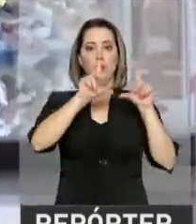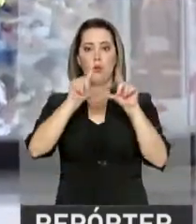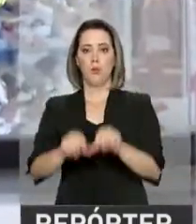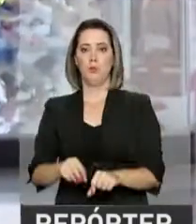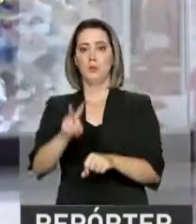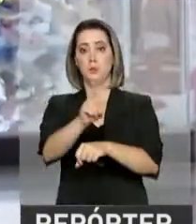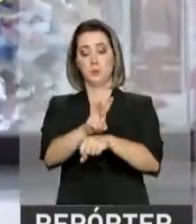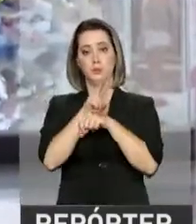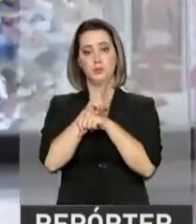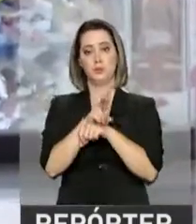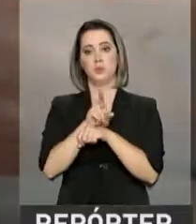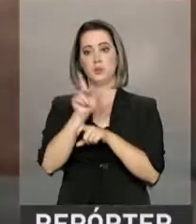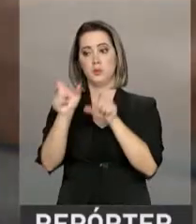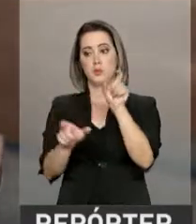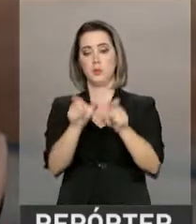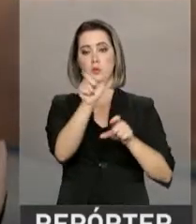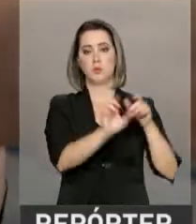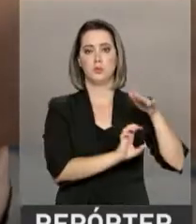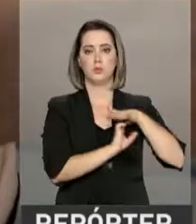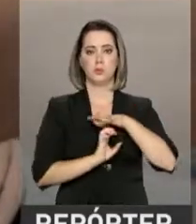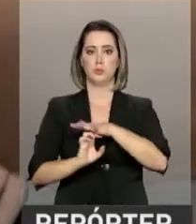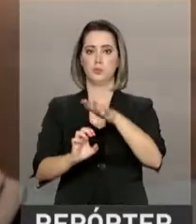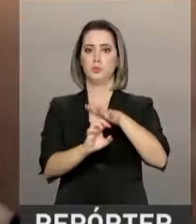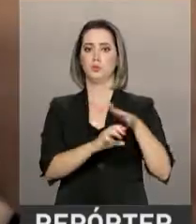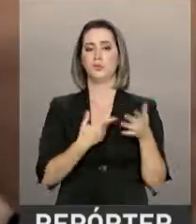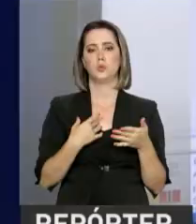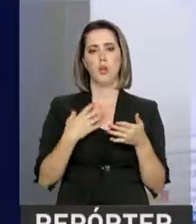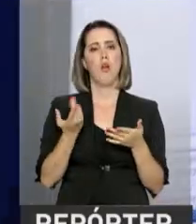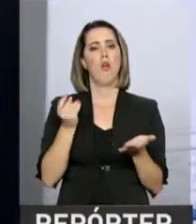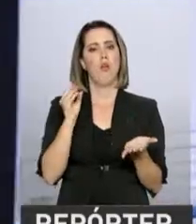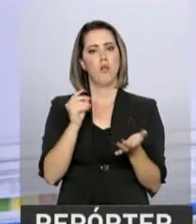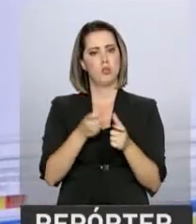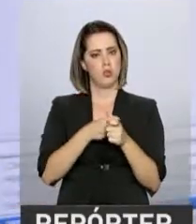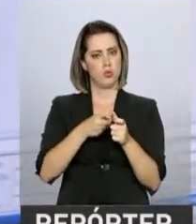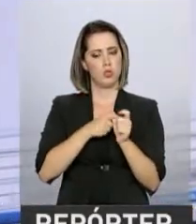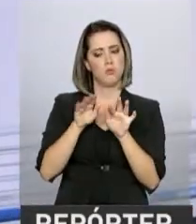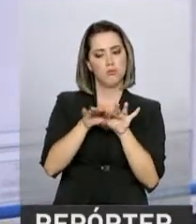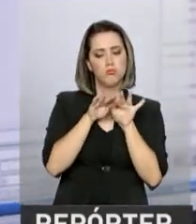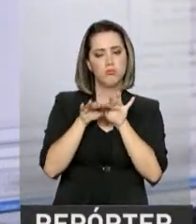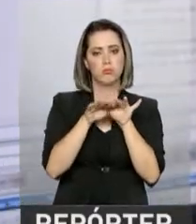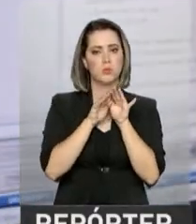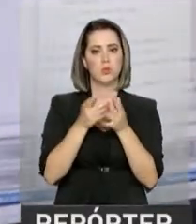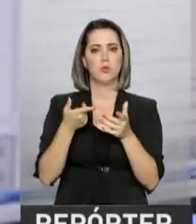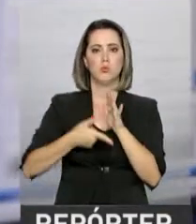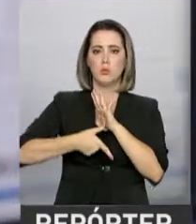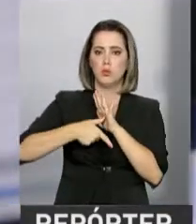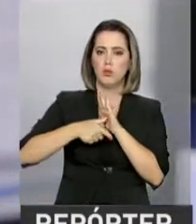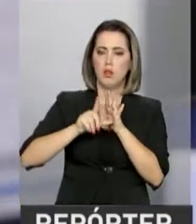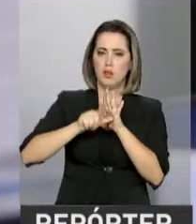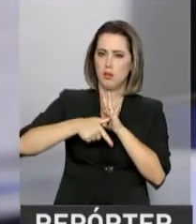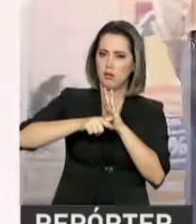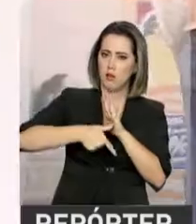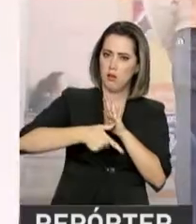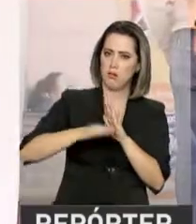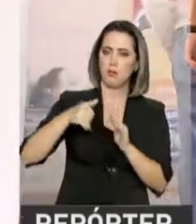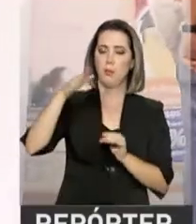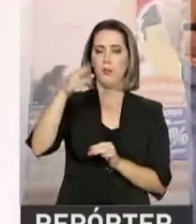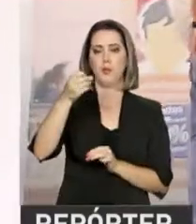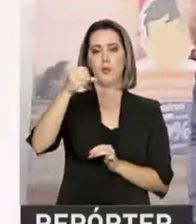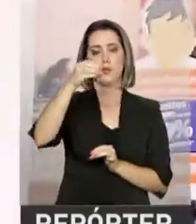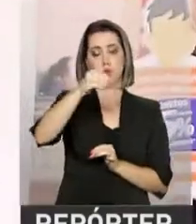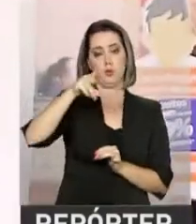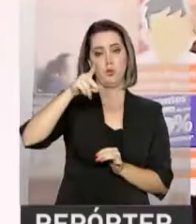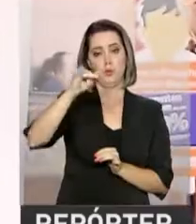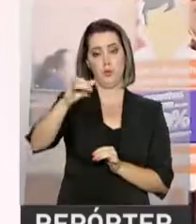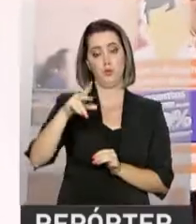empresas e pessoas físicas a inadimplência estável no país quando o atraso no pagamento superior a 90 dias estas